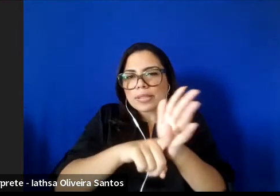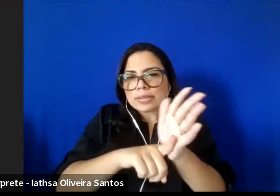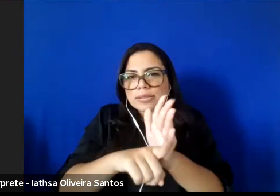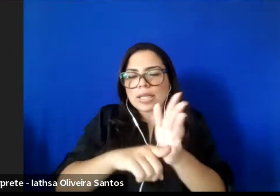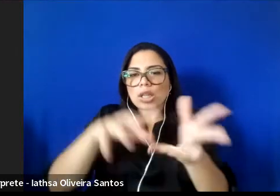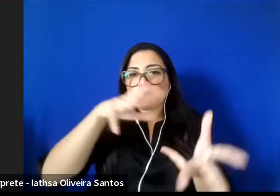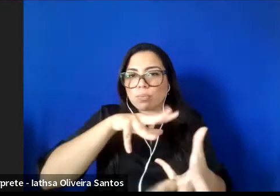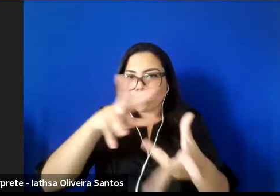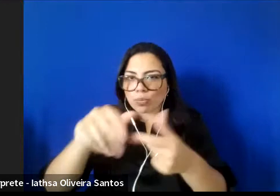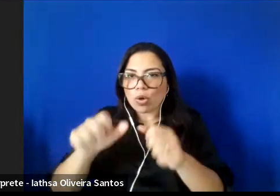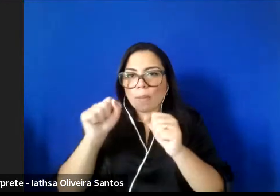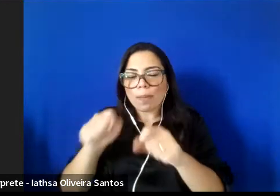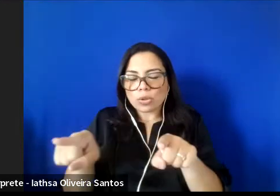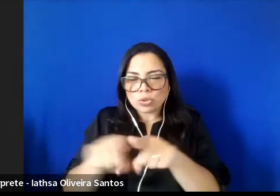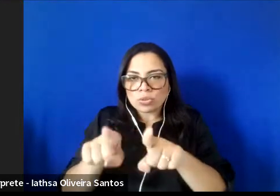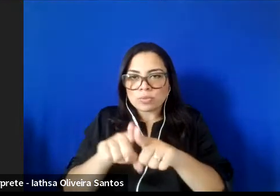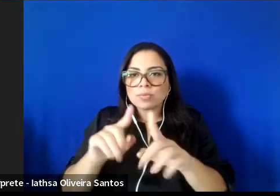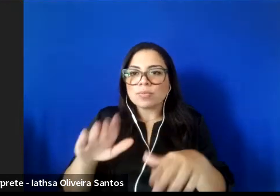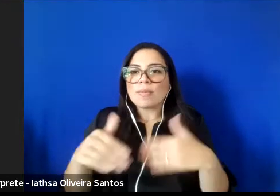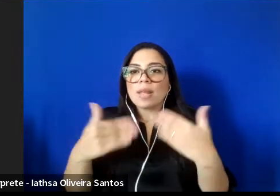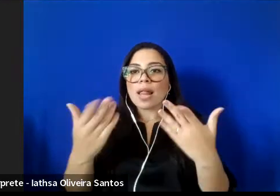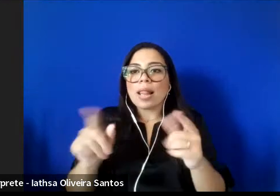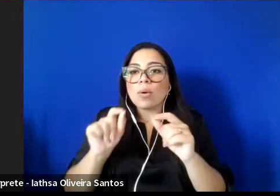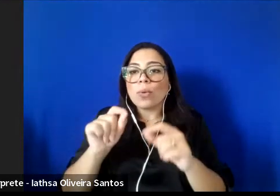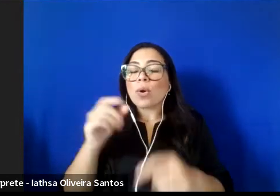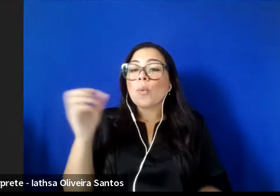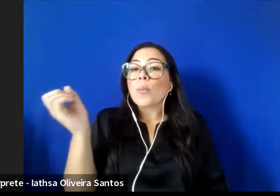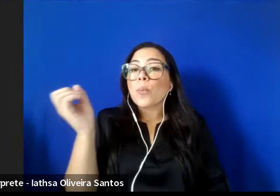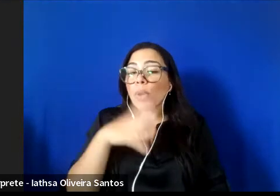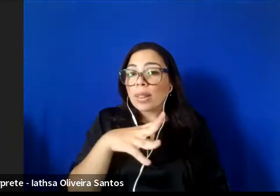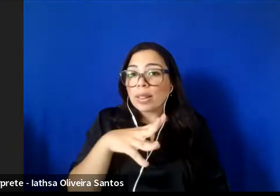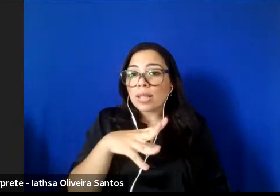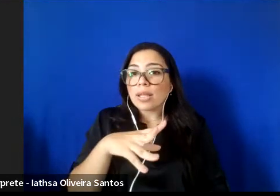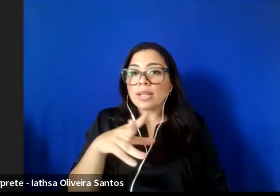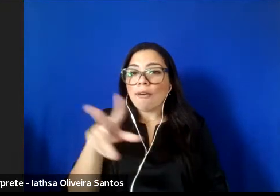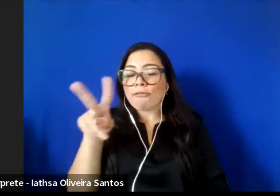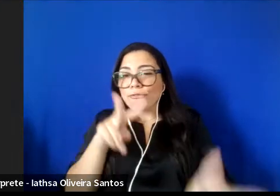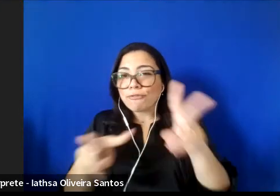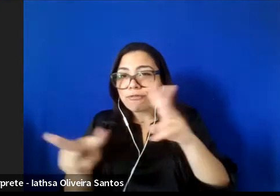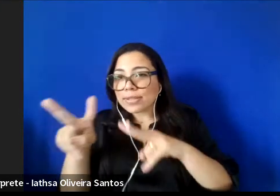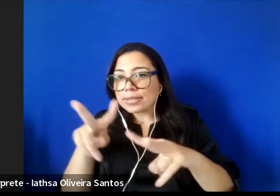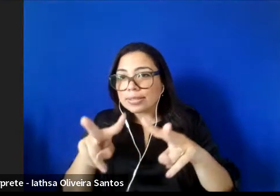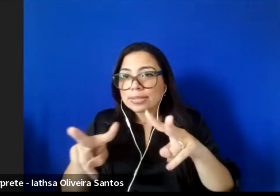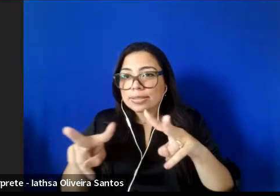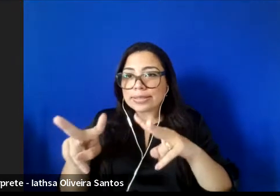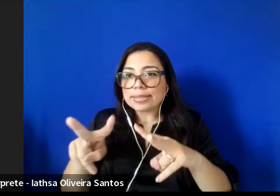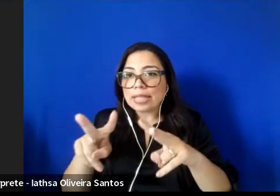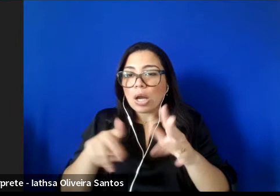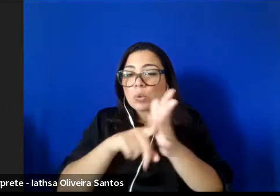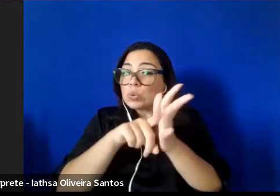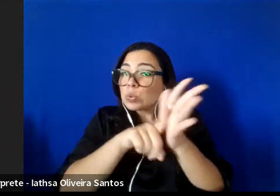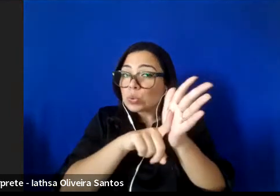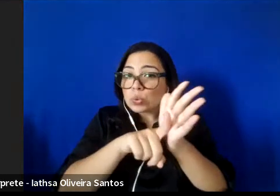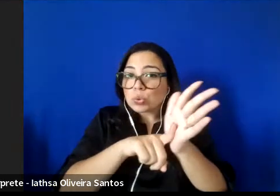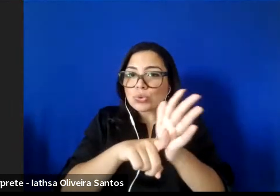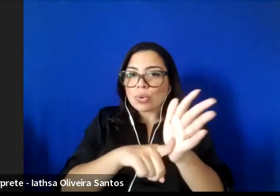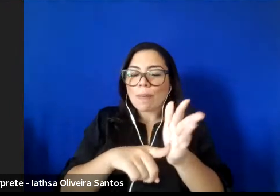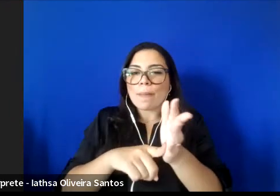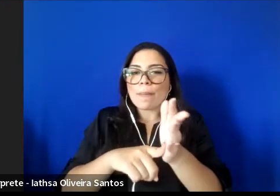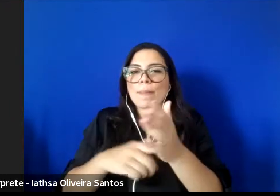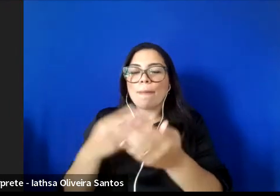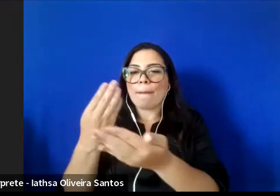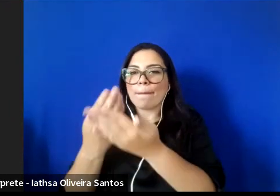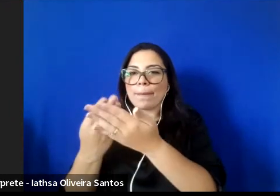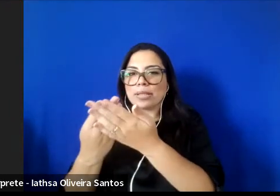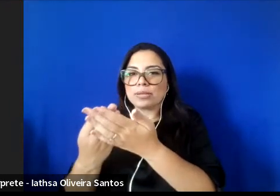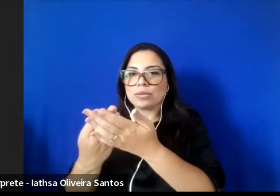sua participação. É uma moderna visão de um budget de pesquisa para as escolas judiciárias.